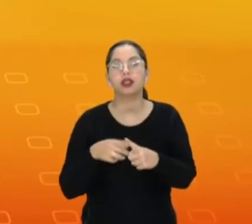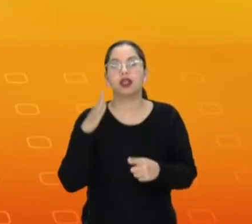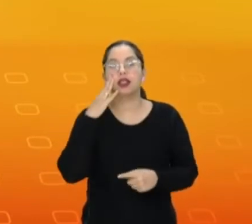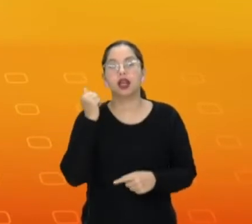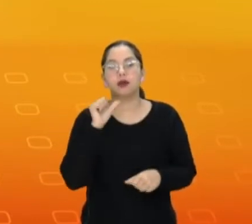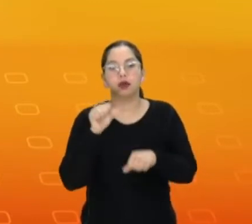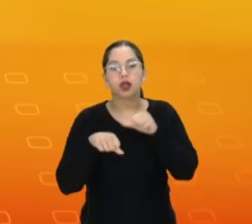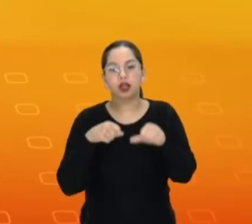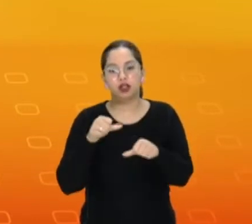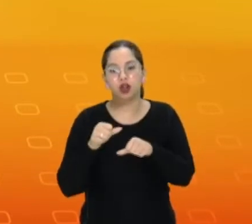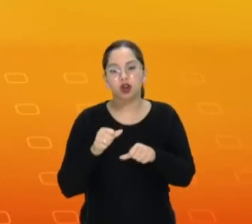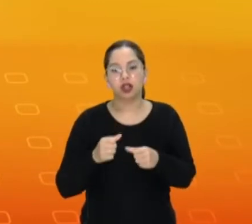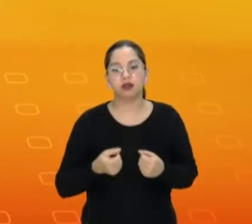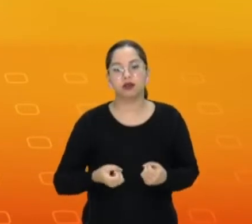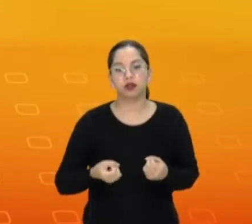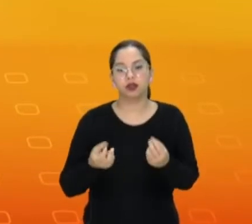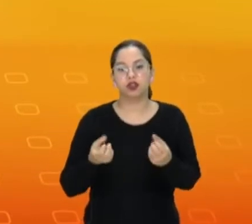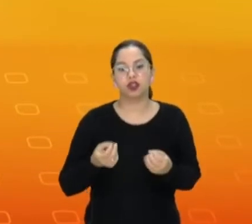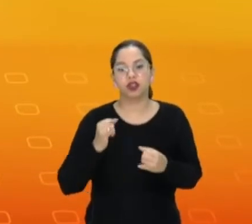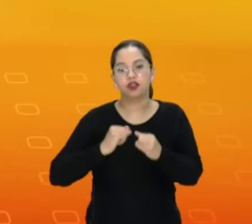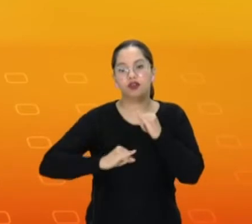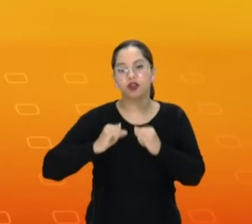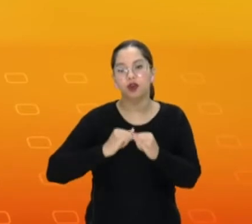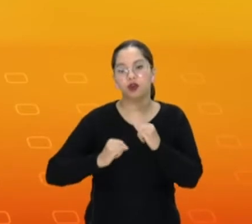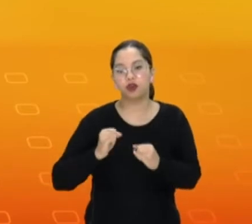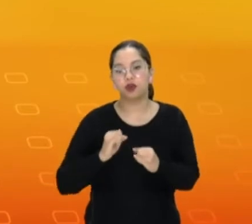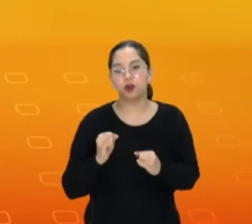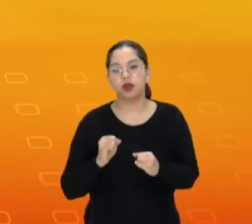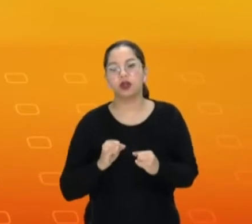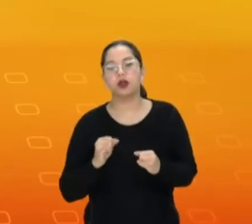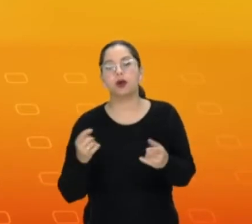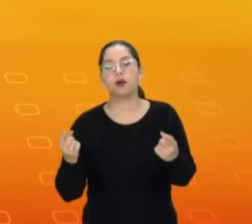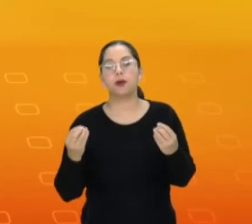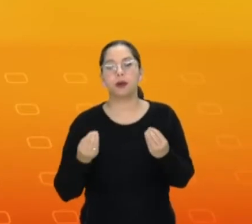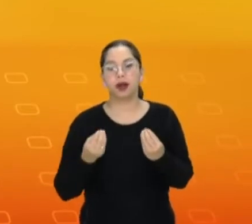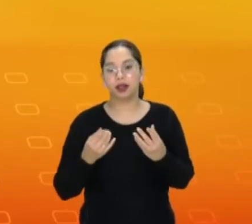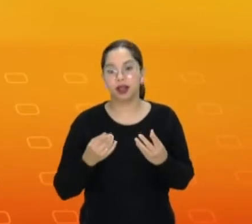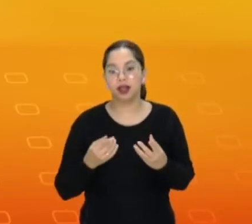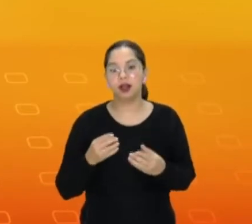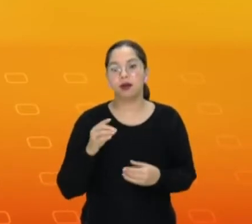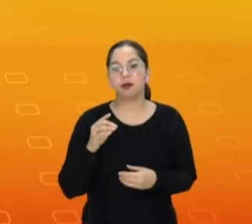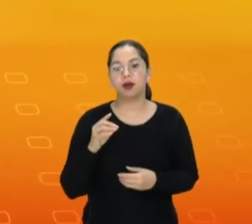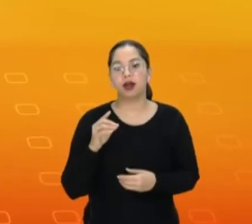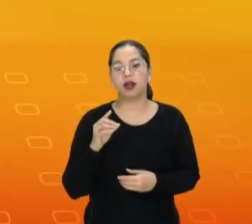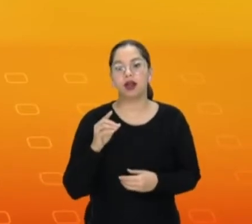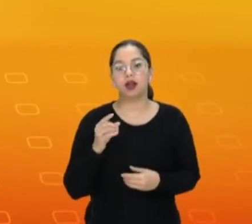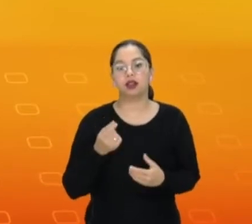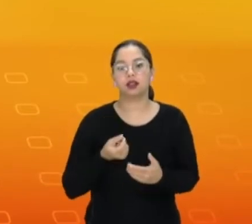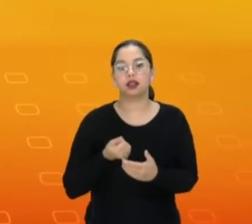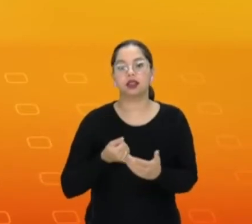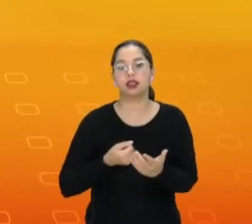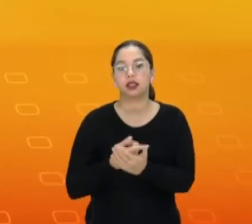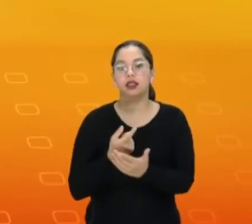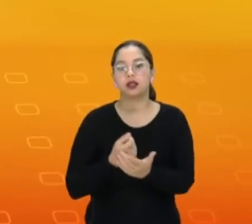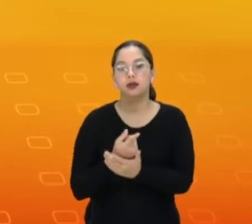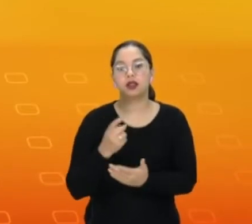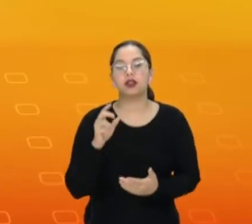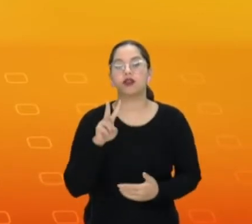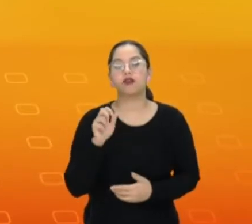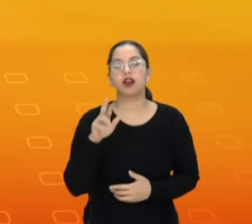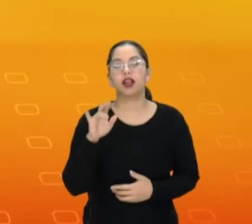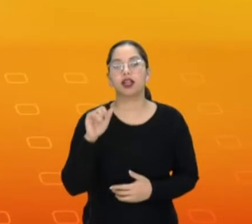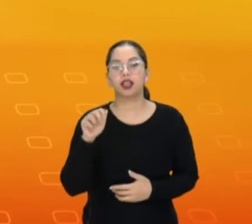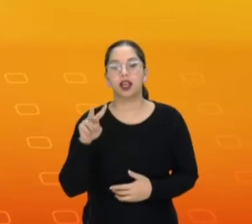na verdade a economia de escala né então eu tenho tempo o preço aí do utilizando as